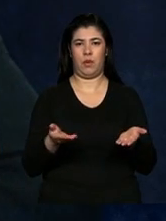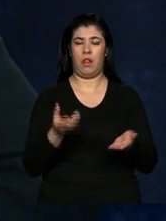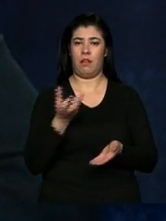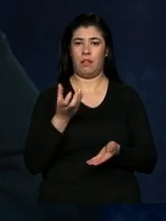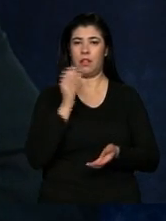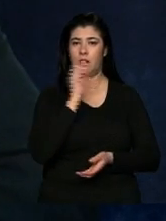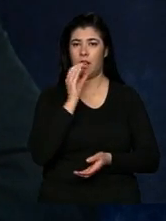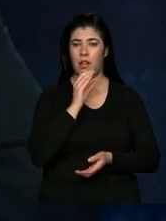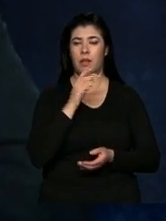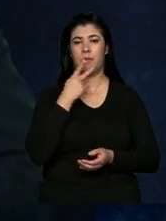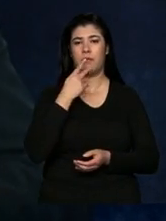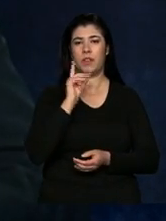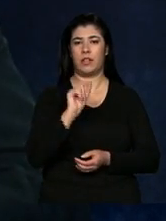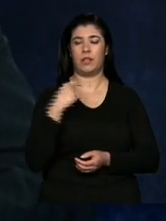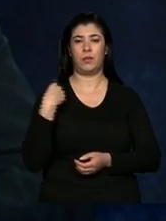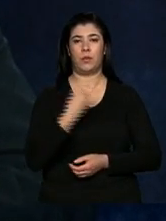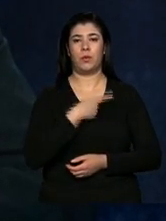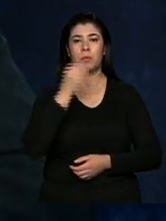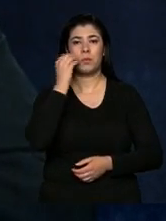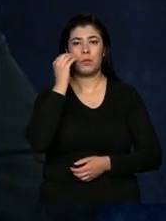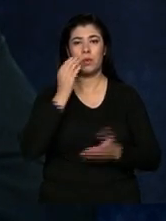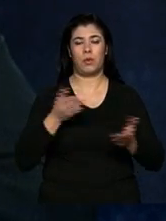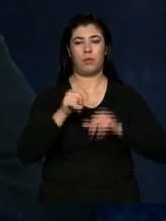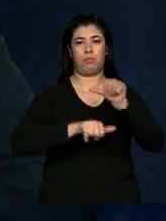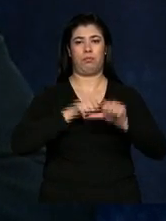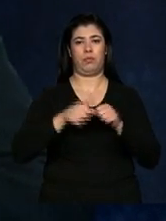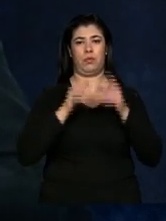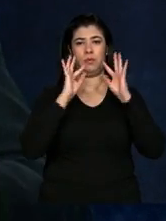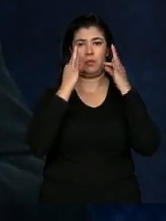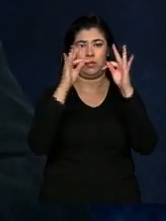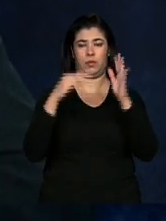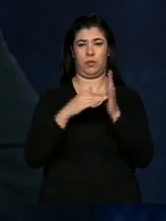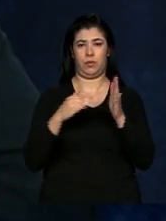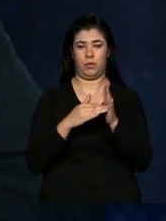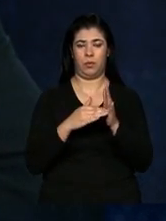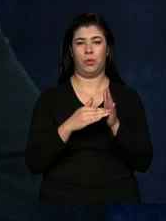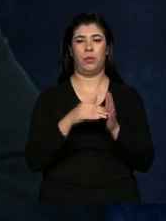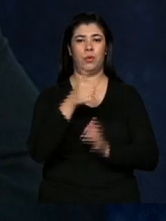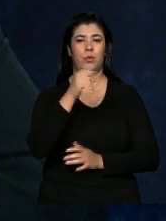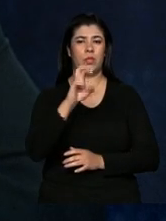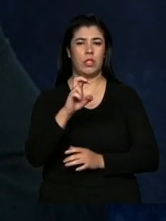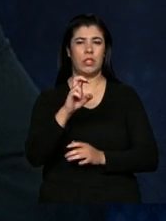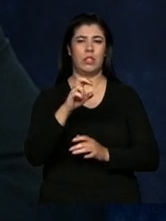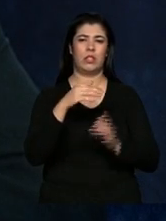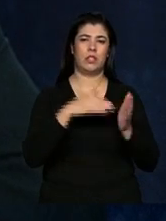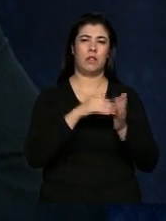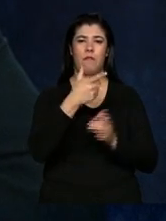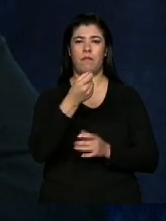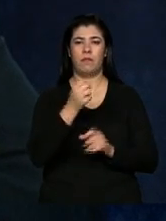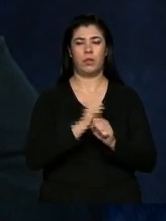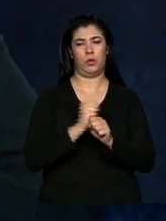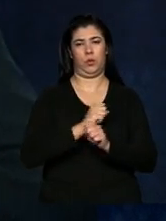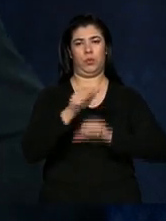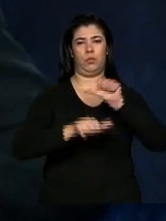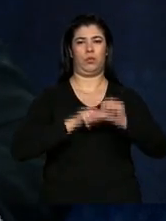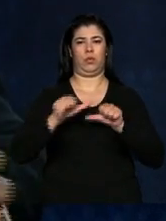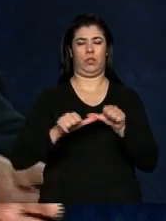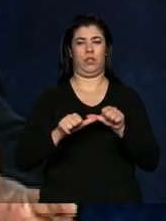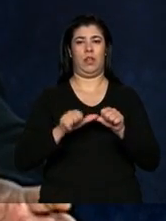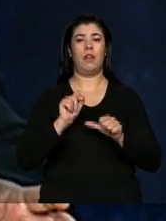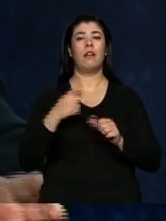dizer que nós estamos vivenciando uma mudança tecnológica nos últimos 15 20 anos que transforma não